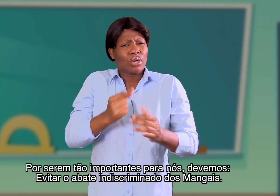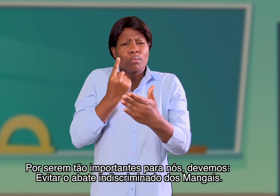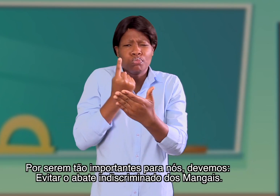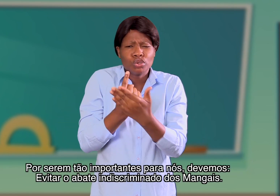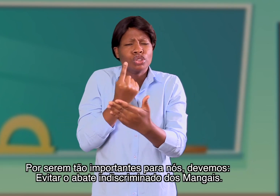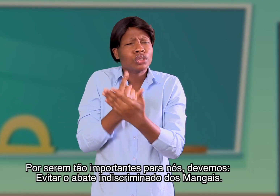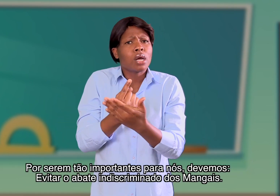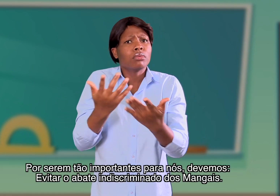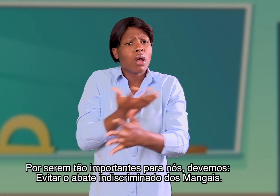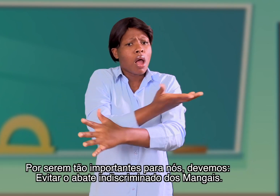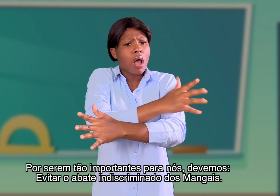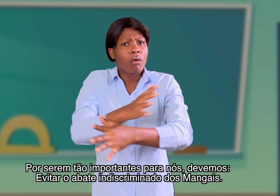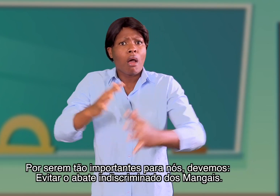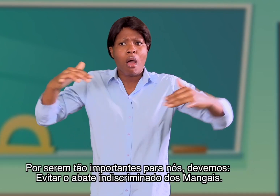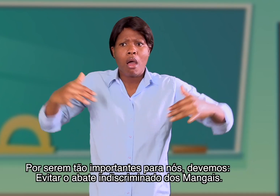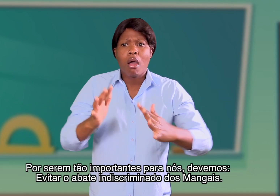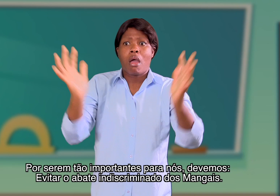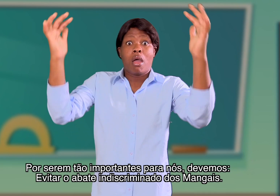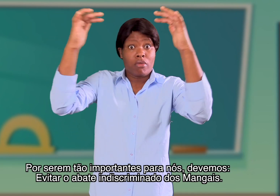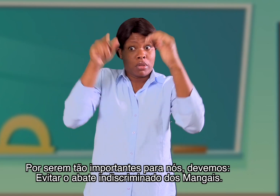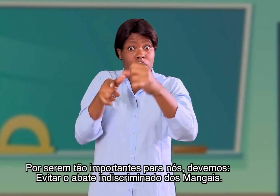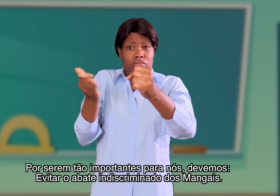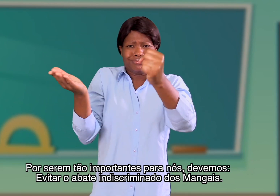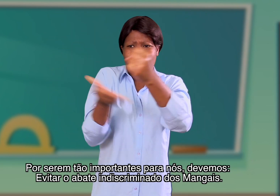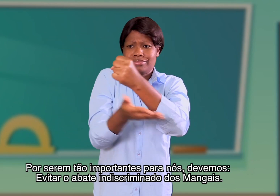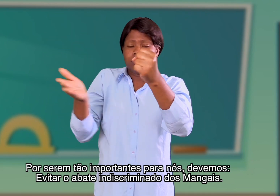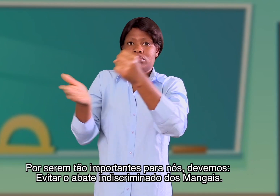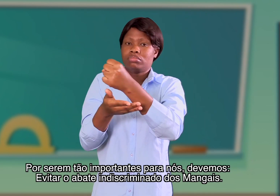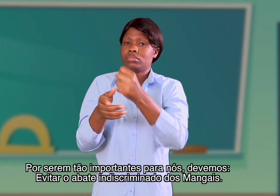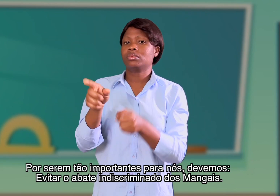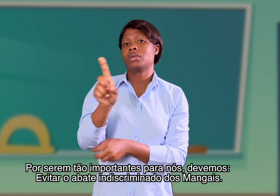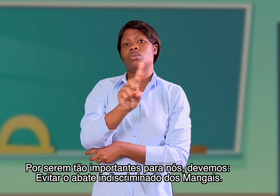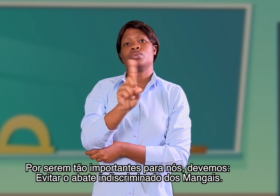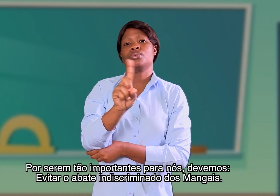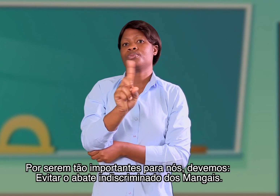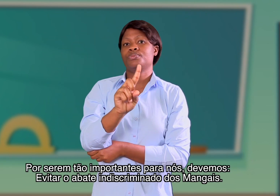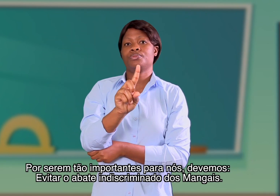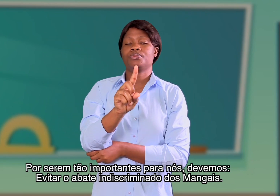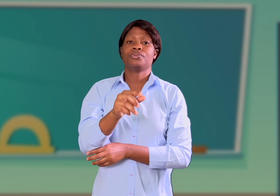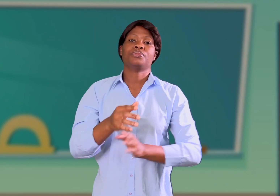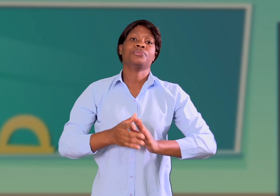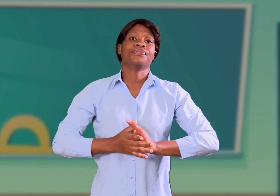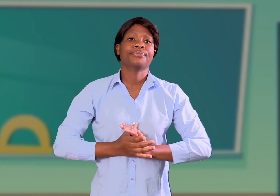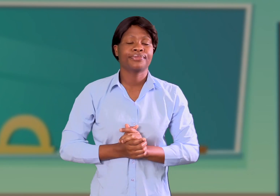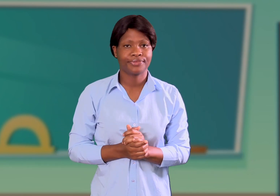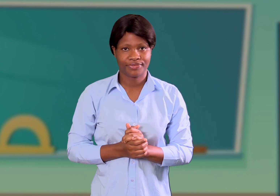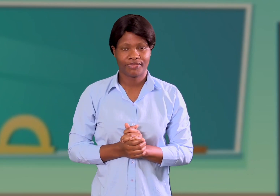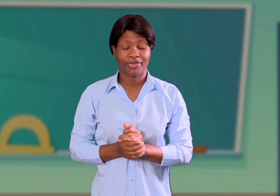Bom, por serem tão importantes para nós, devemos evitar o abate indiscriminado dos mangás.